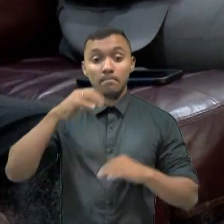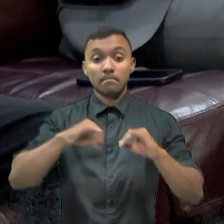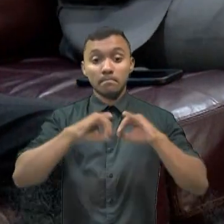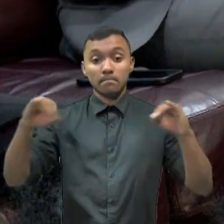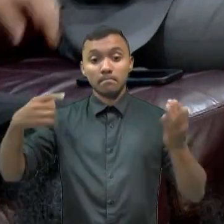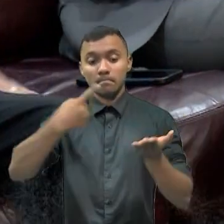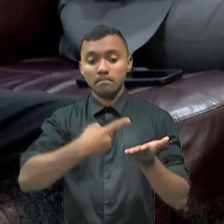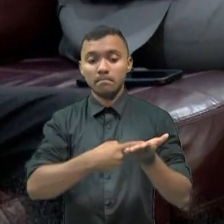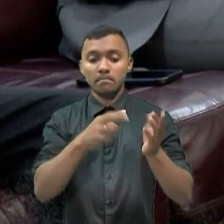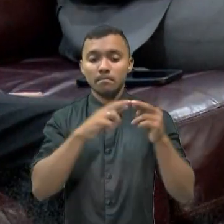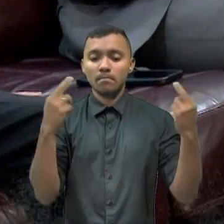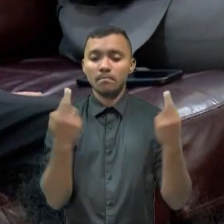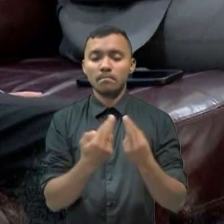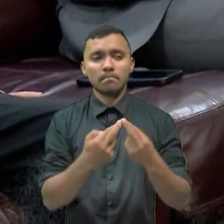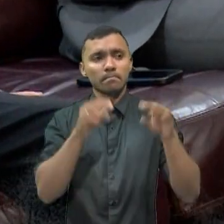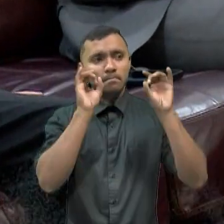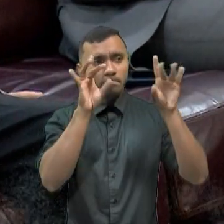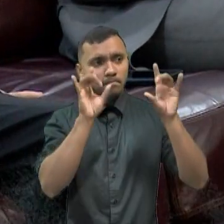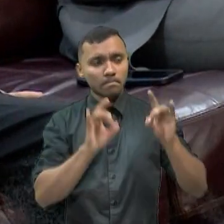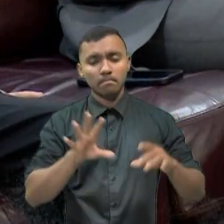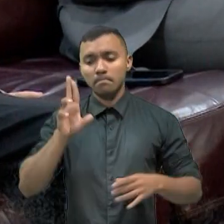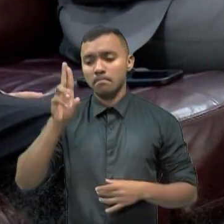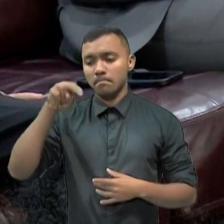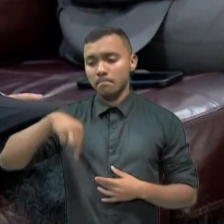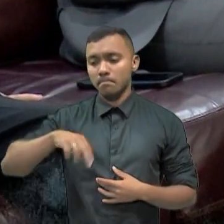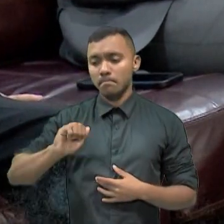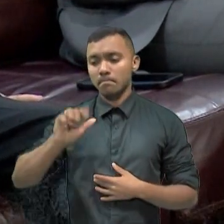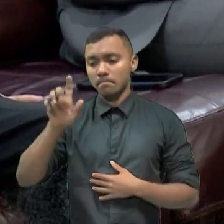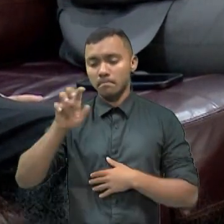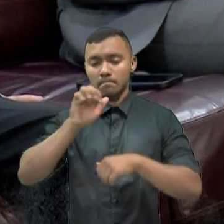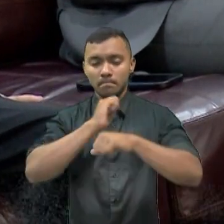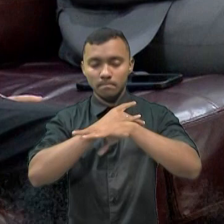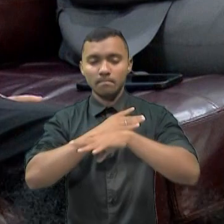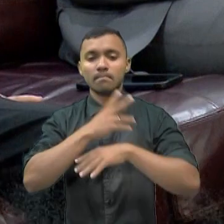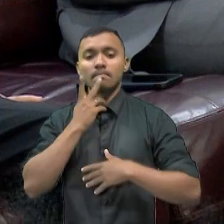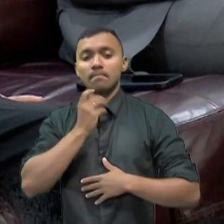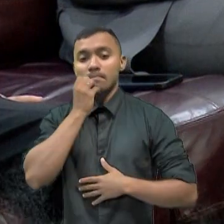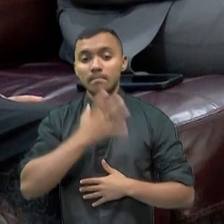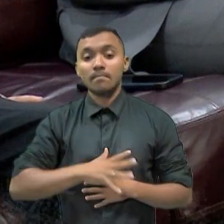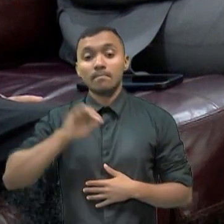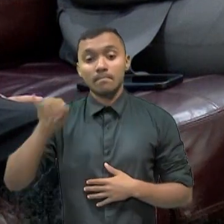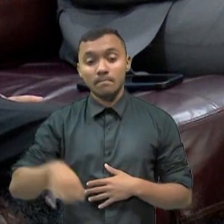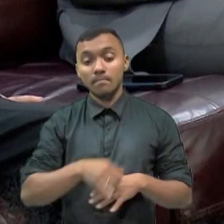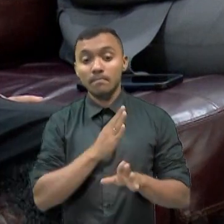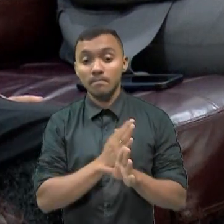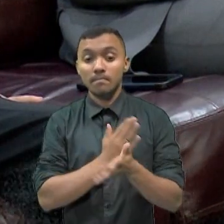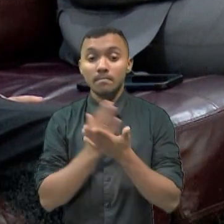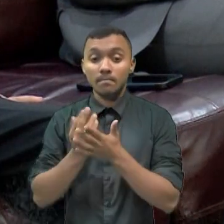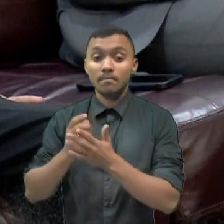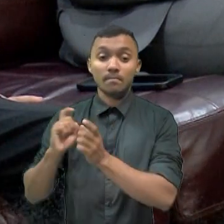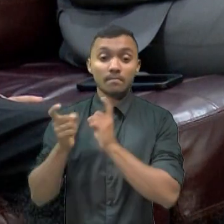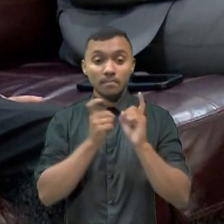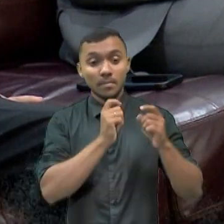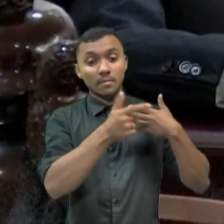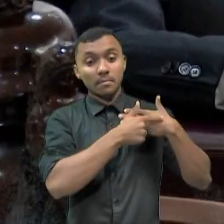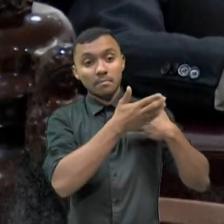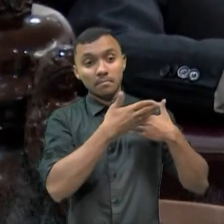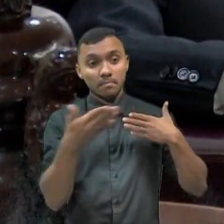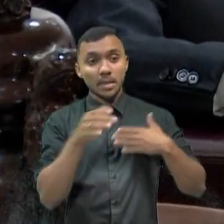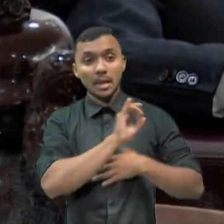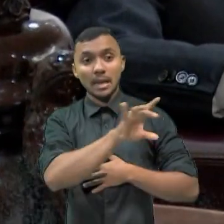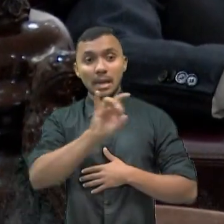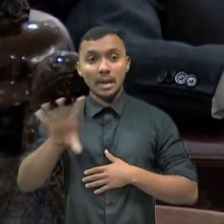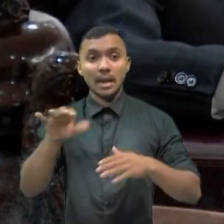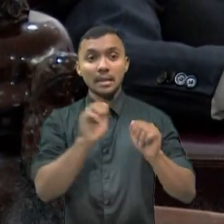Conferência Nacional da Unali em Fortaleza será uma oportunidade para debater o papel dos parlamentos estaduais,